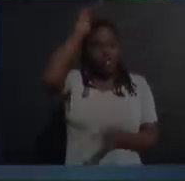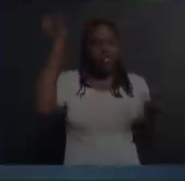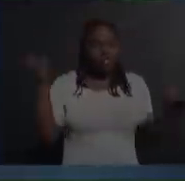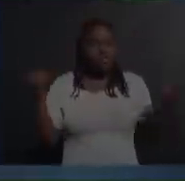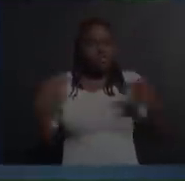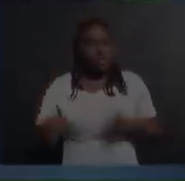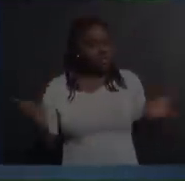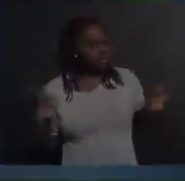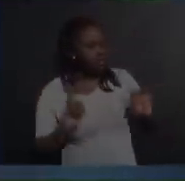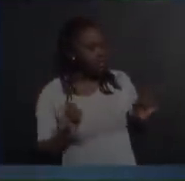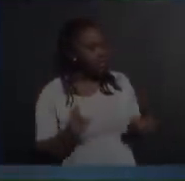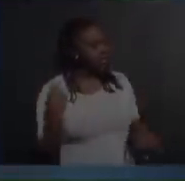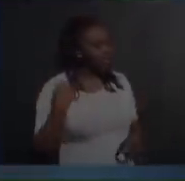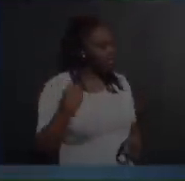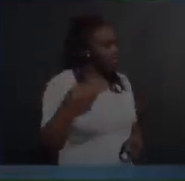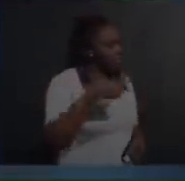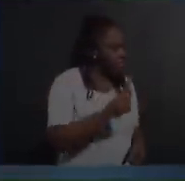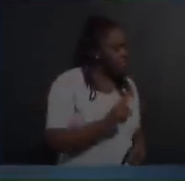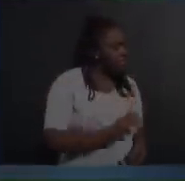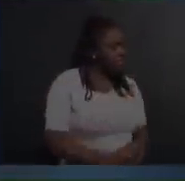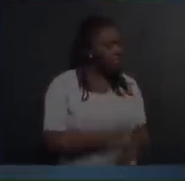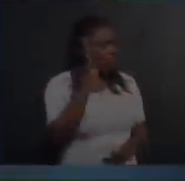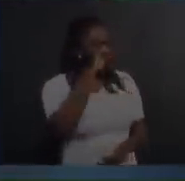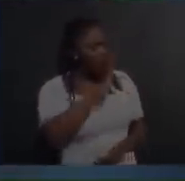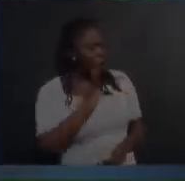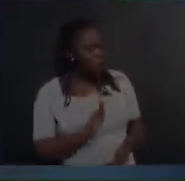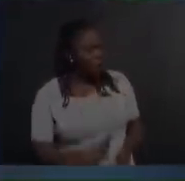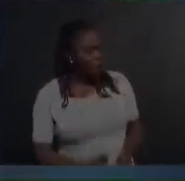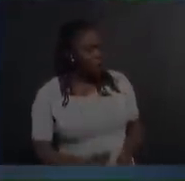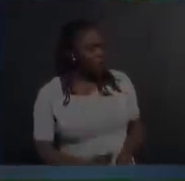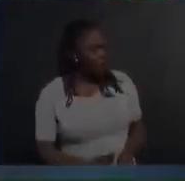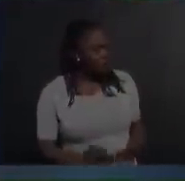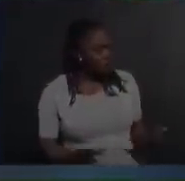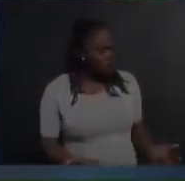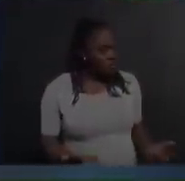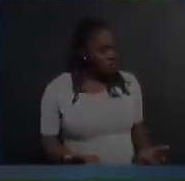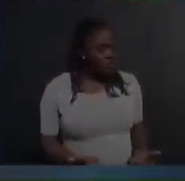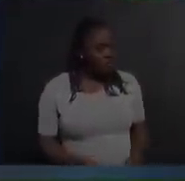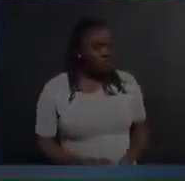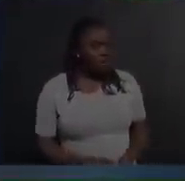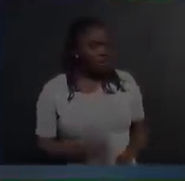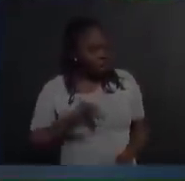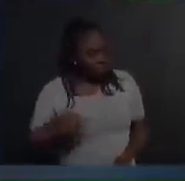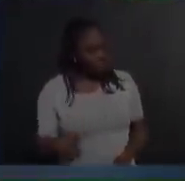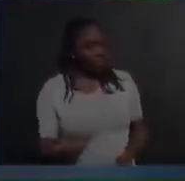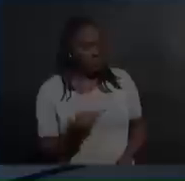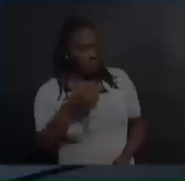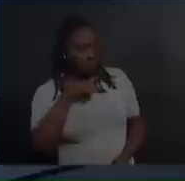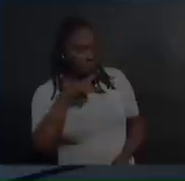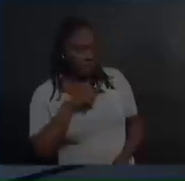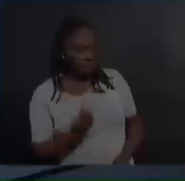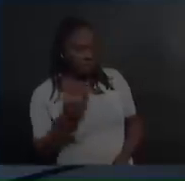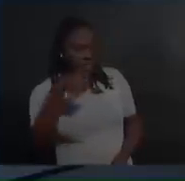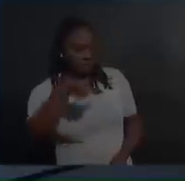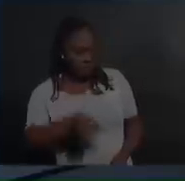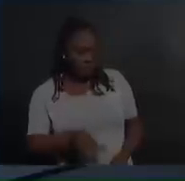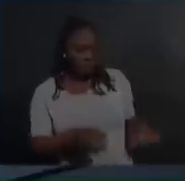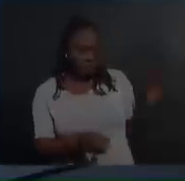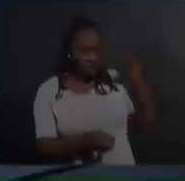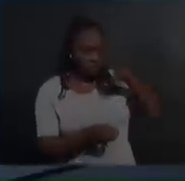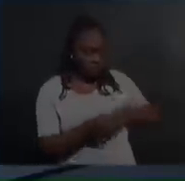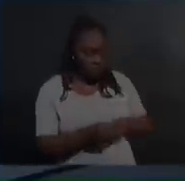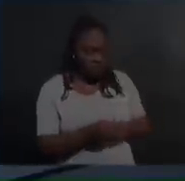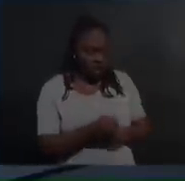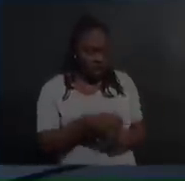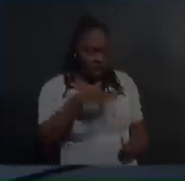não, Paty, nós saímos do Brasil, quando? Será que a gente vai ter essa oportunidade de novo de vir na Turquia para